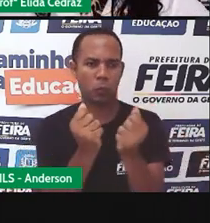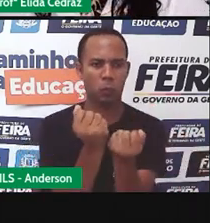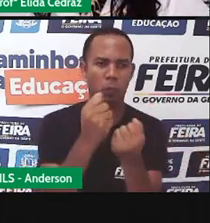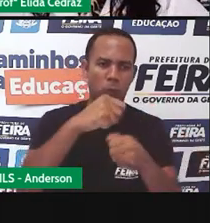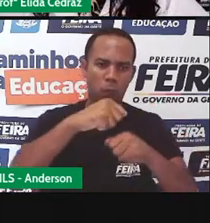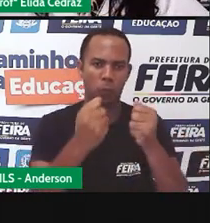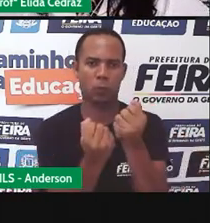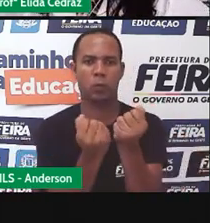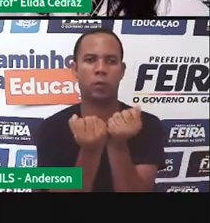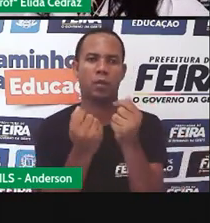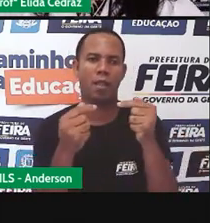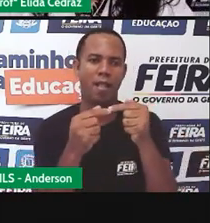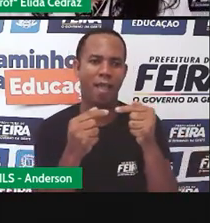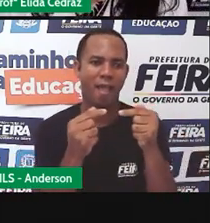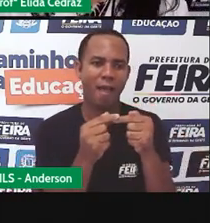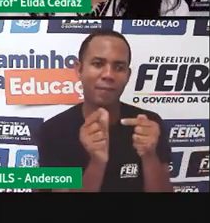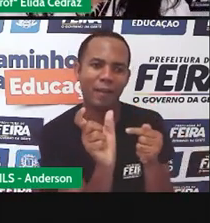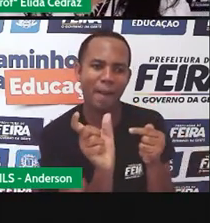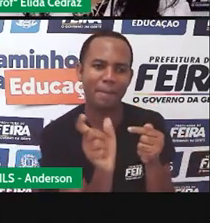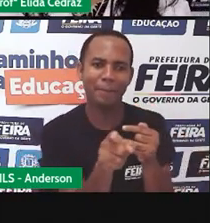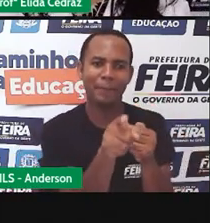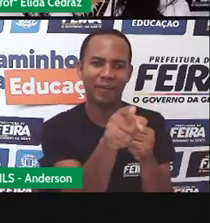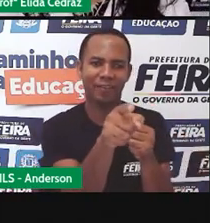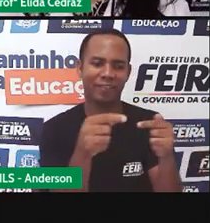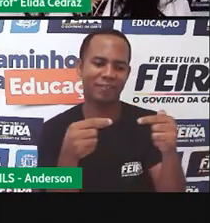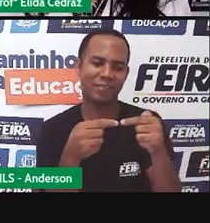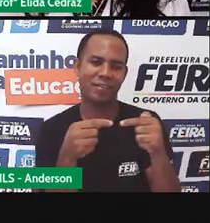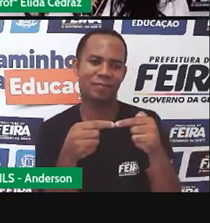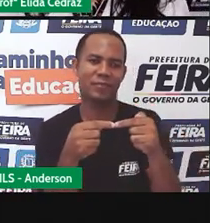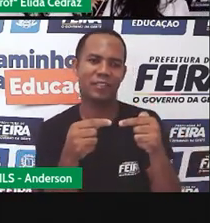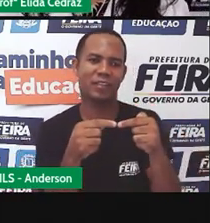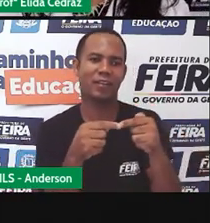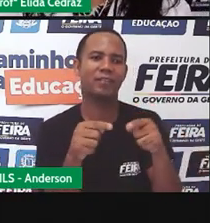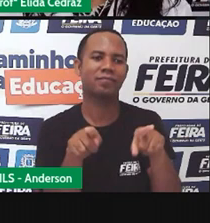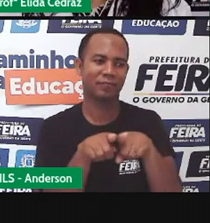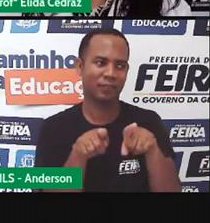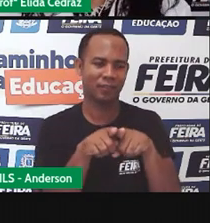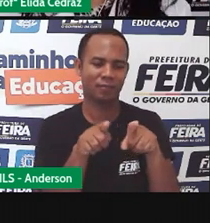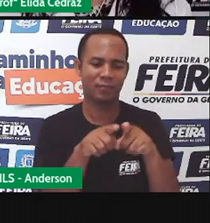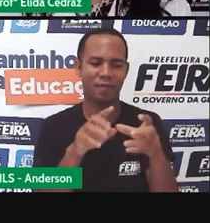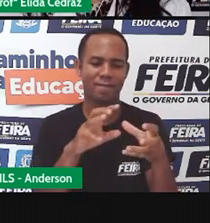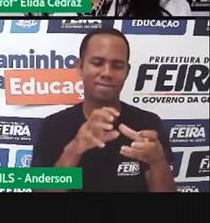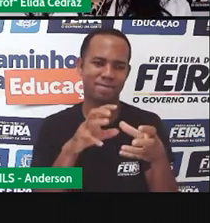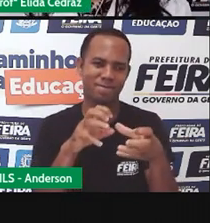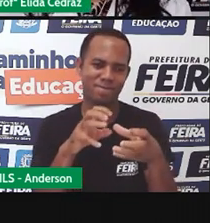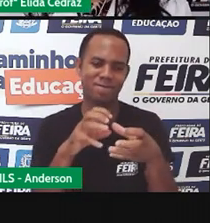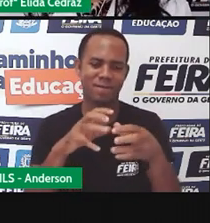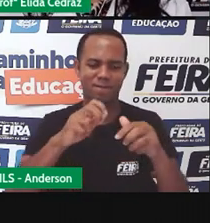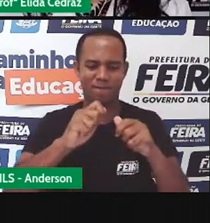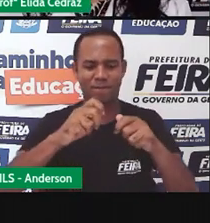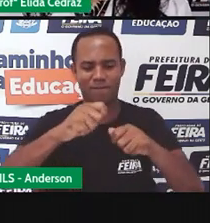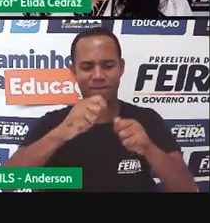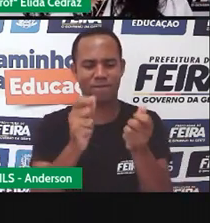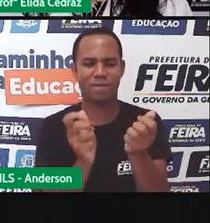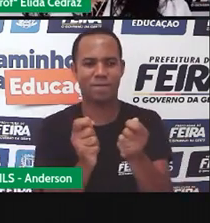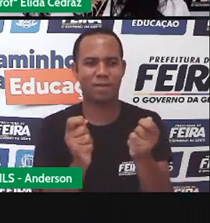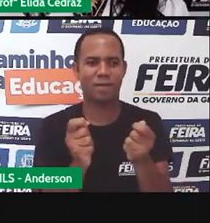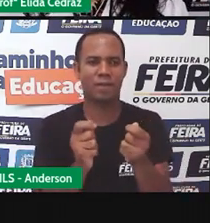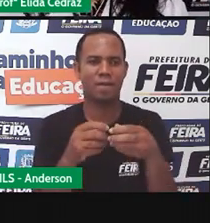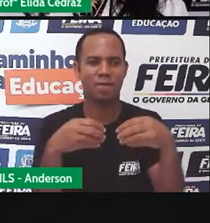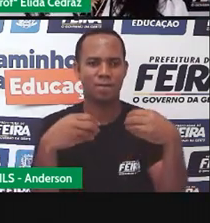dobrar, amassar e torcer, ele possui essa propriedade, a flexibilidade. Ele